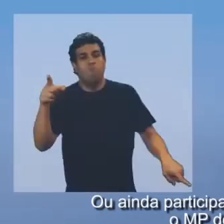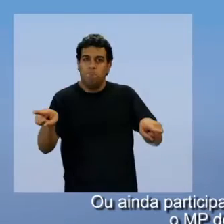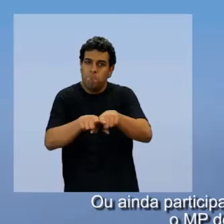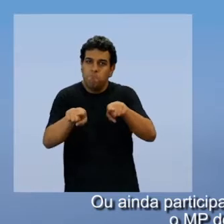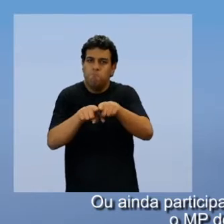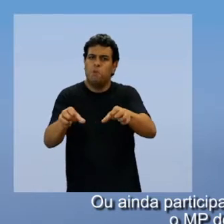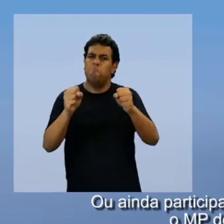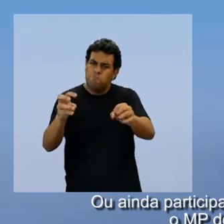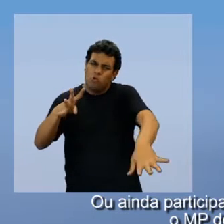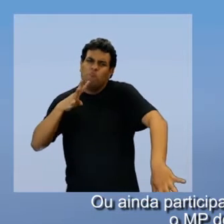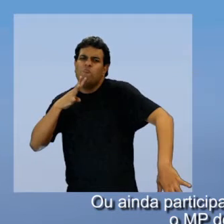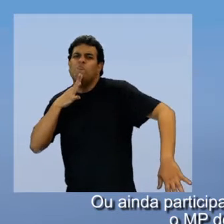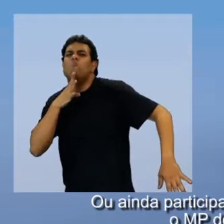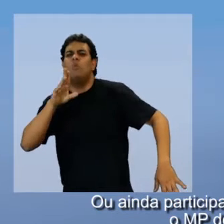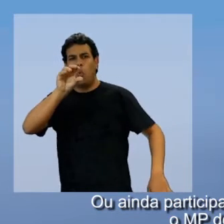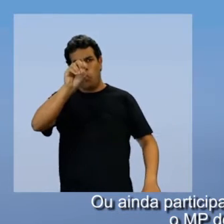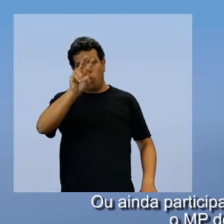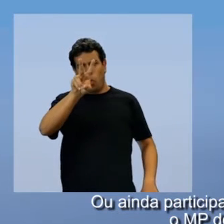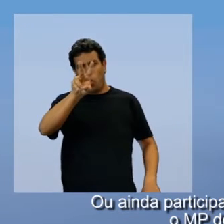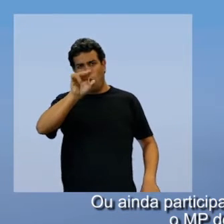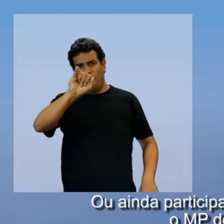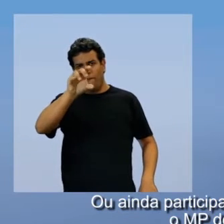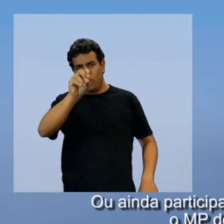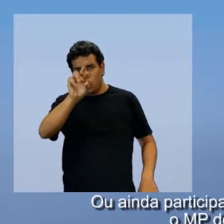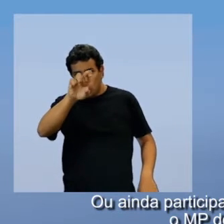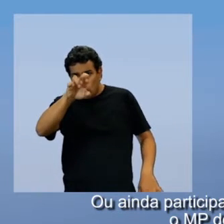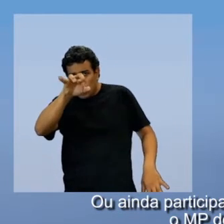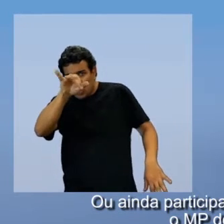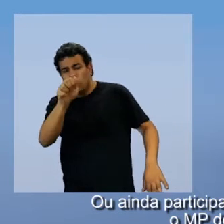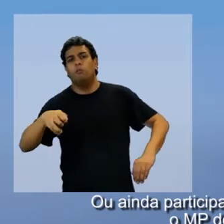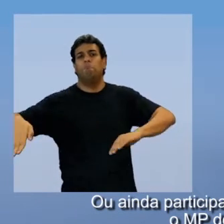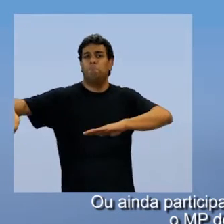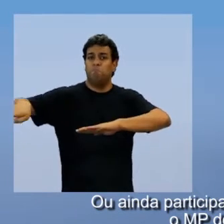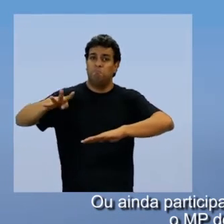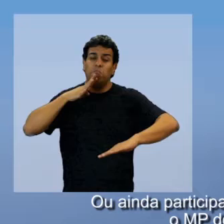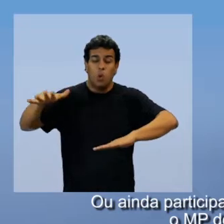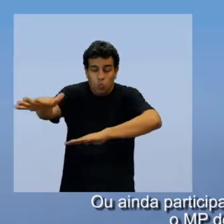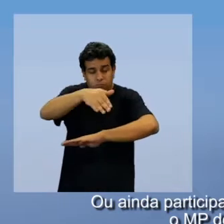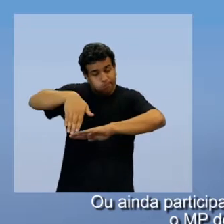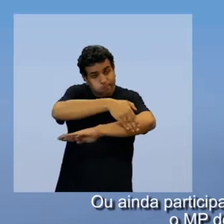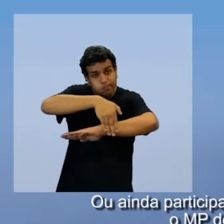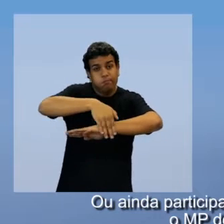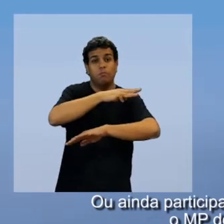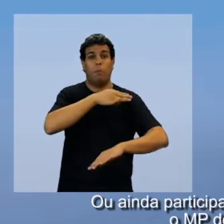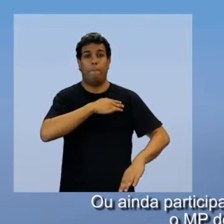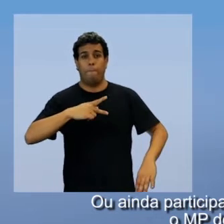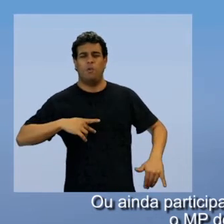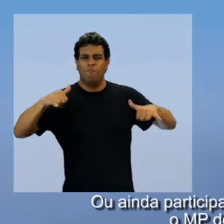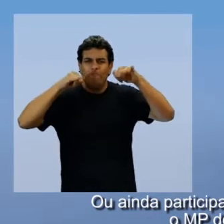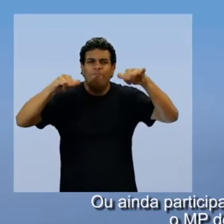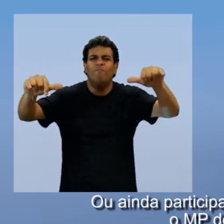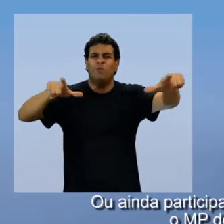Ou ainda, participando do projeto Ouvidoria Itinerante, que é uma das formas em que o MP do Rio divulga o seu